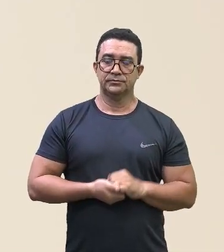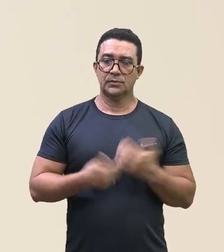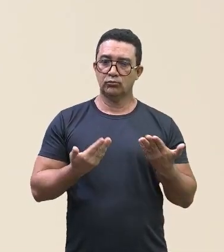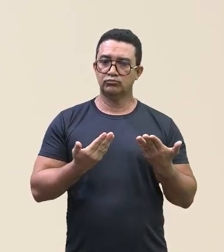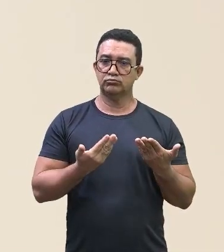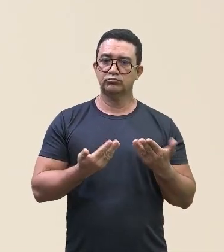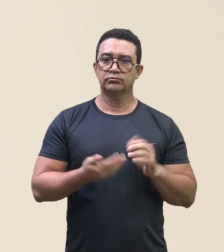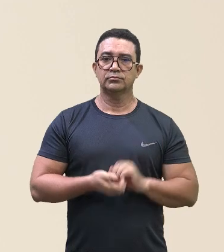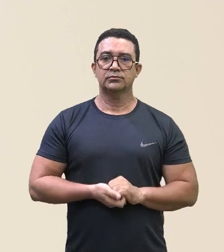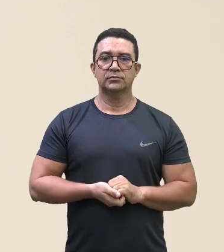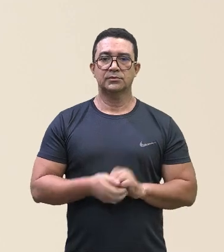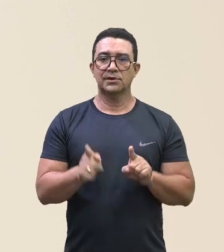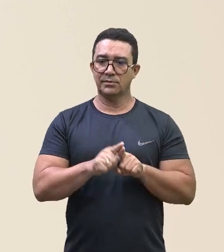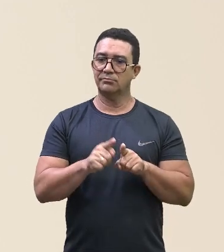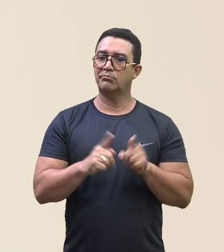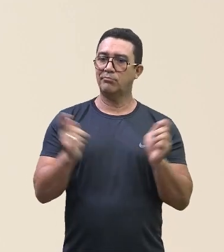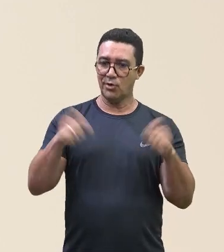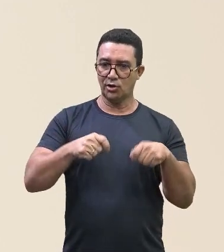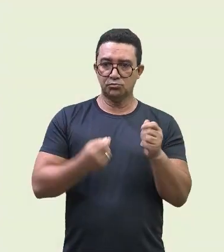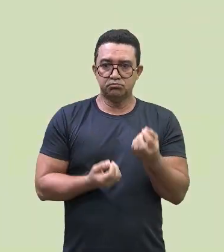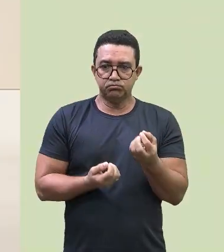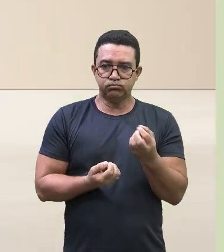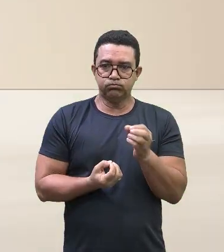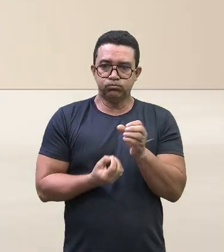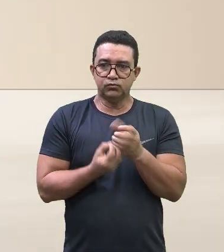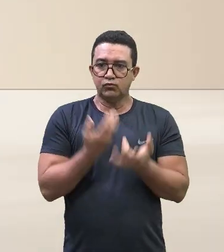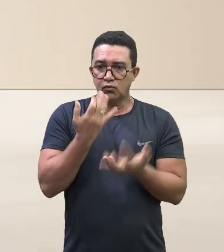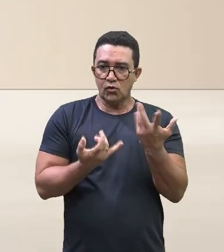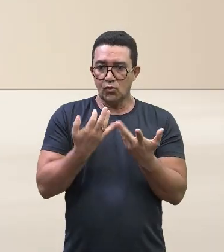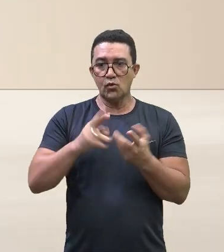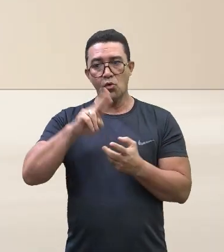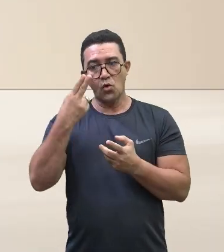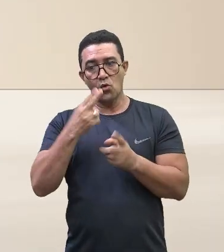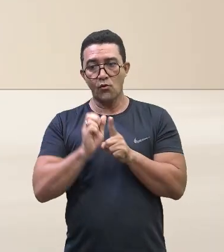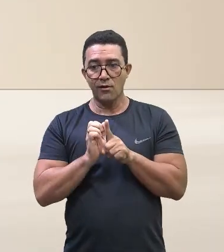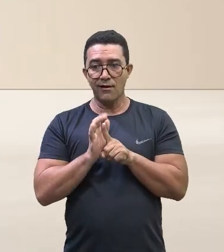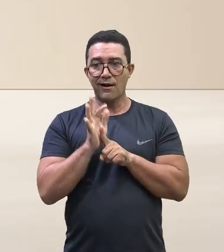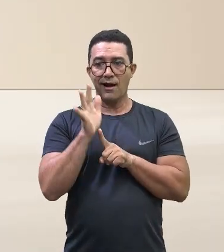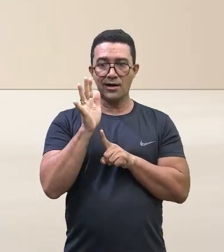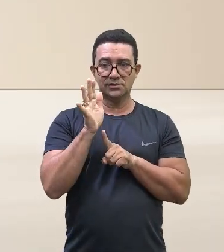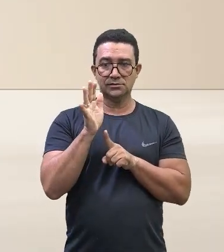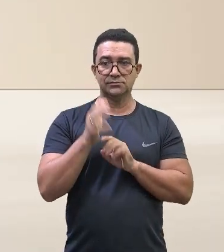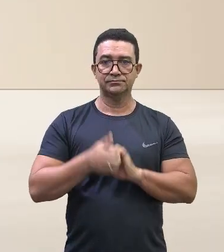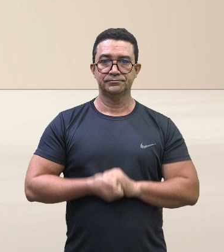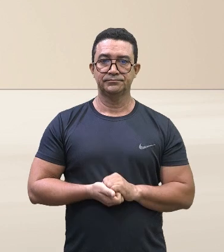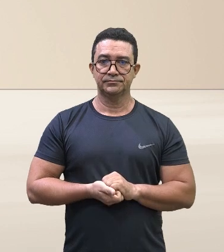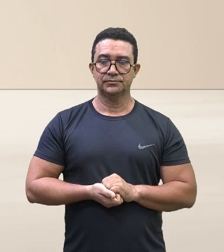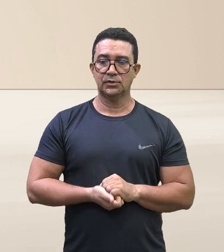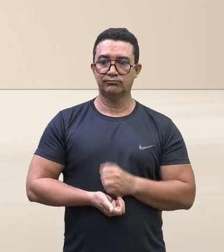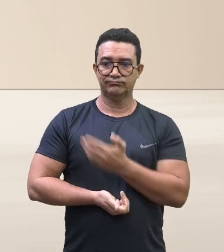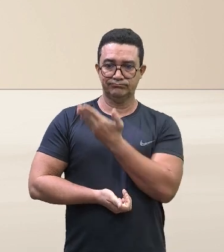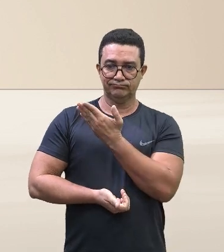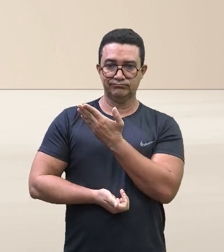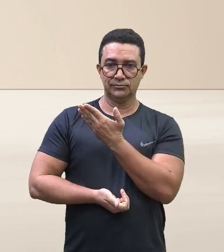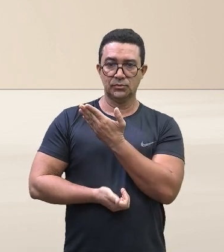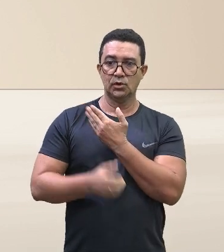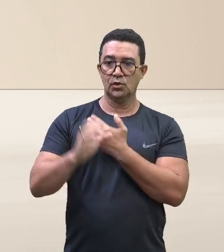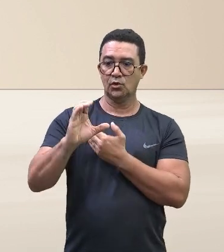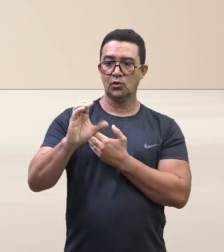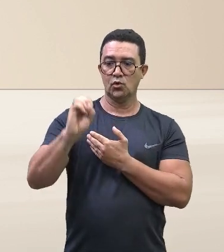formando inclusive chamas e gases. O comburente mais comum aqui no nosso planeta é o